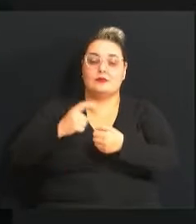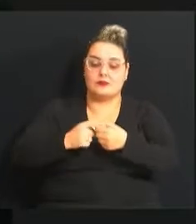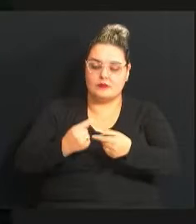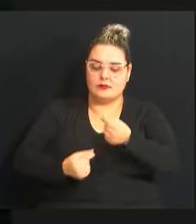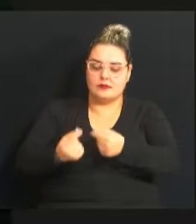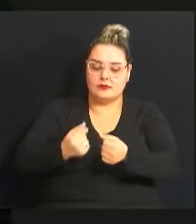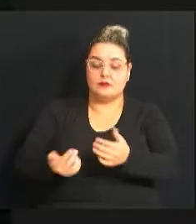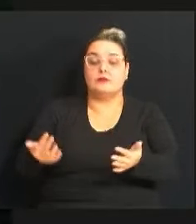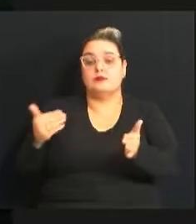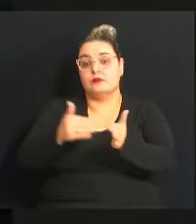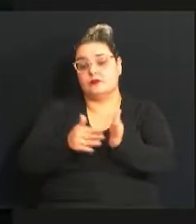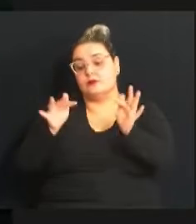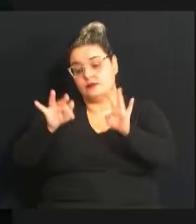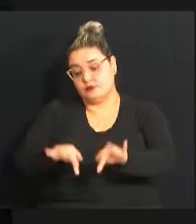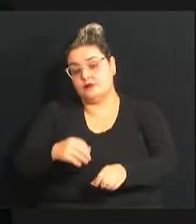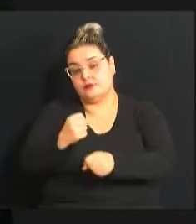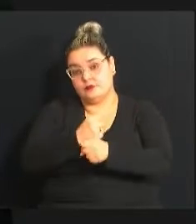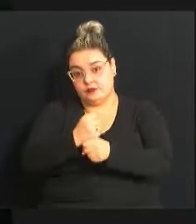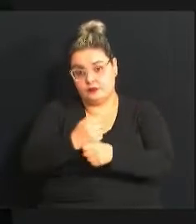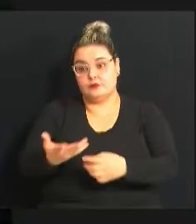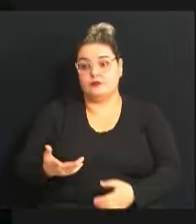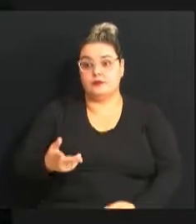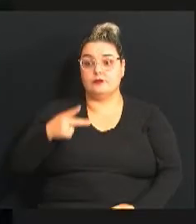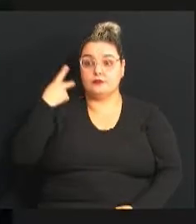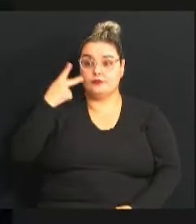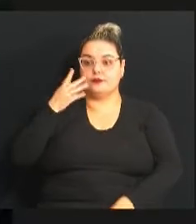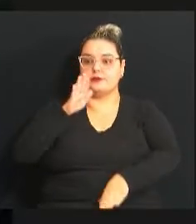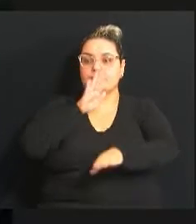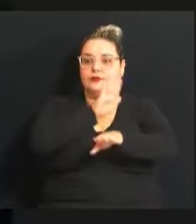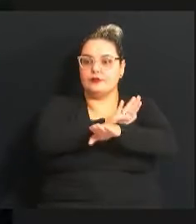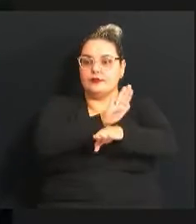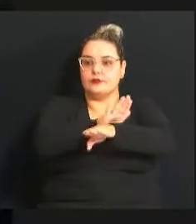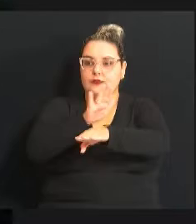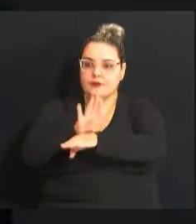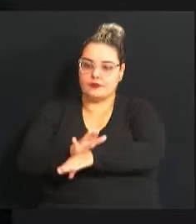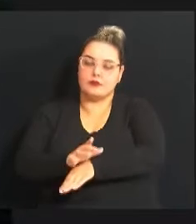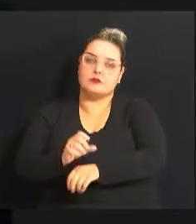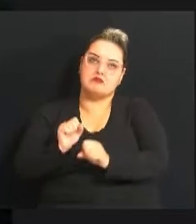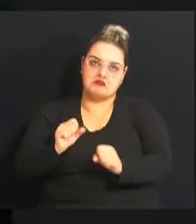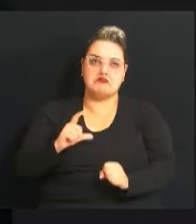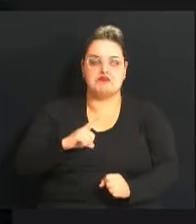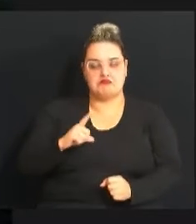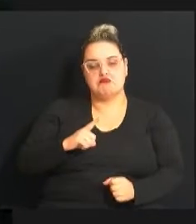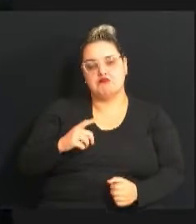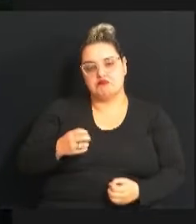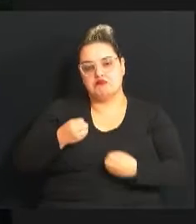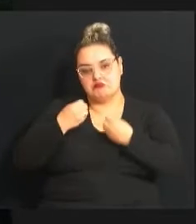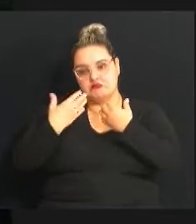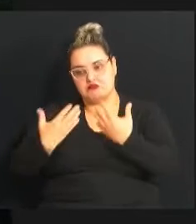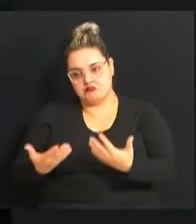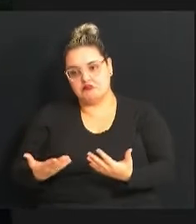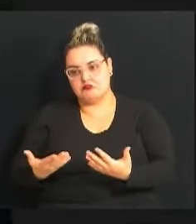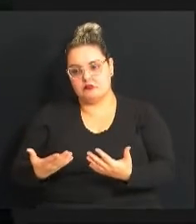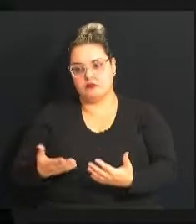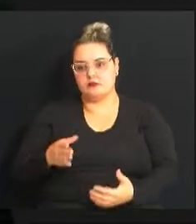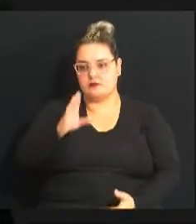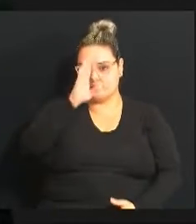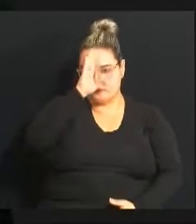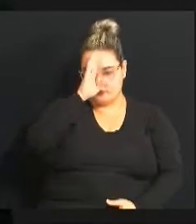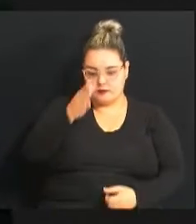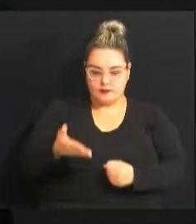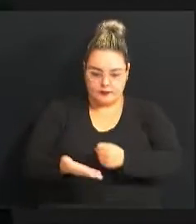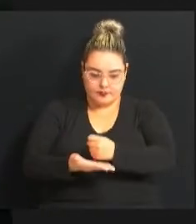final do ano. As políticas de auxílio, elas devem surtir algum efeito, né, devem produzir alguma demanda, principalmente na base